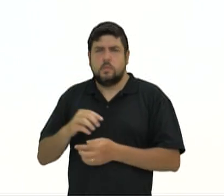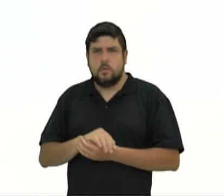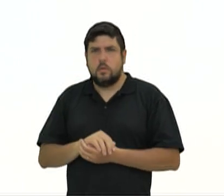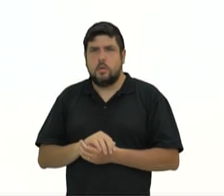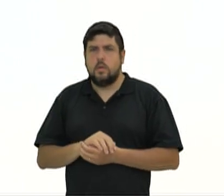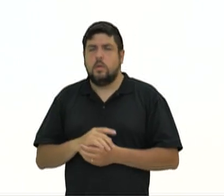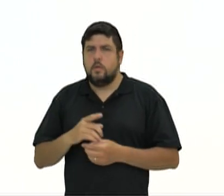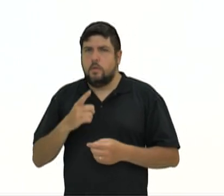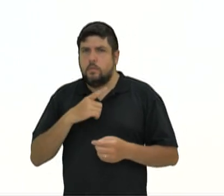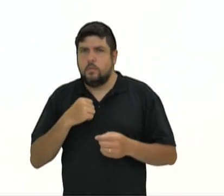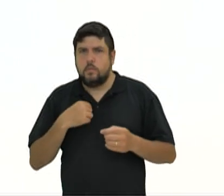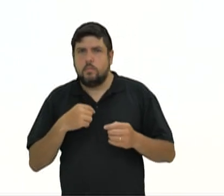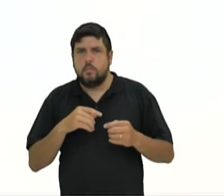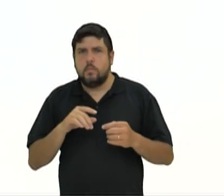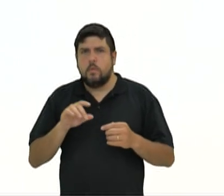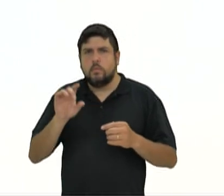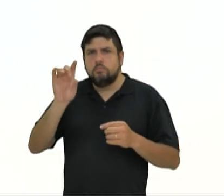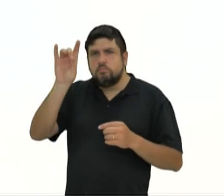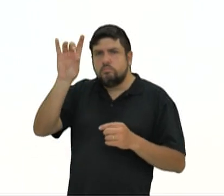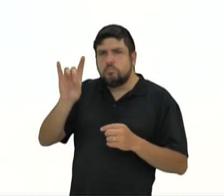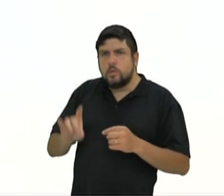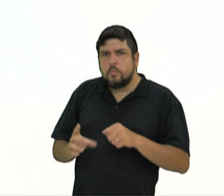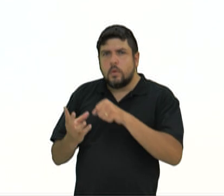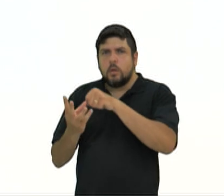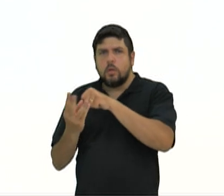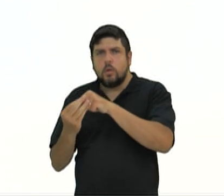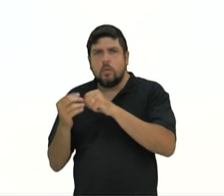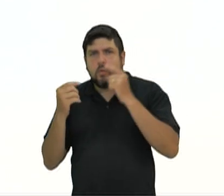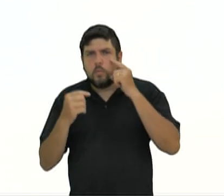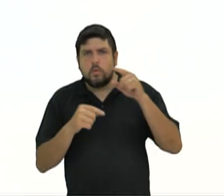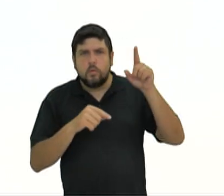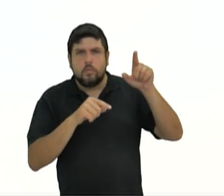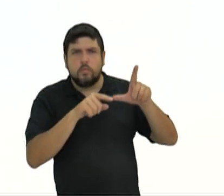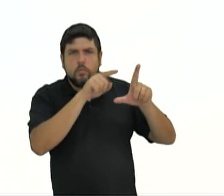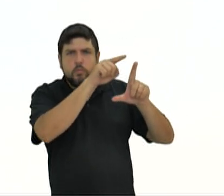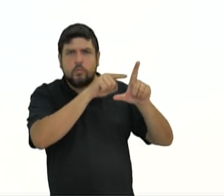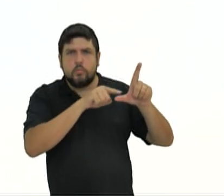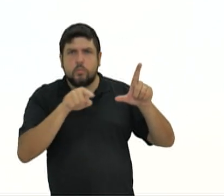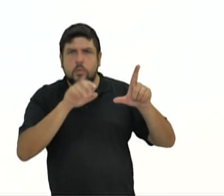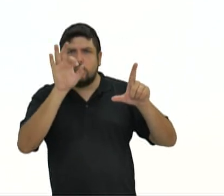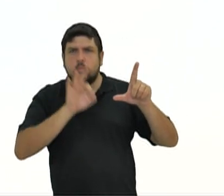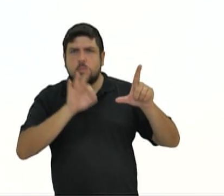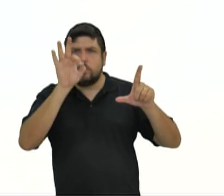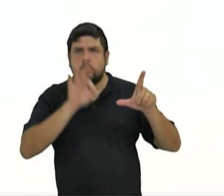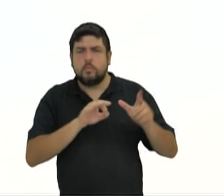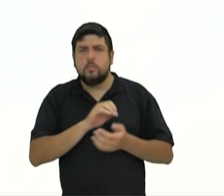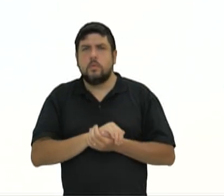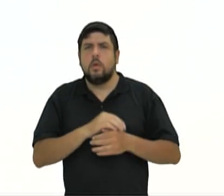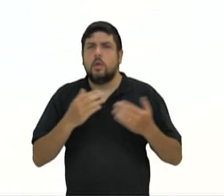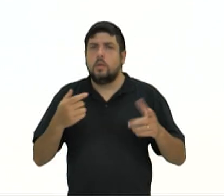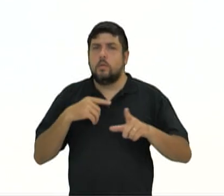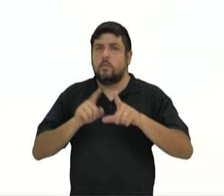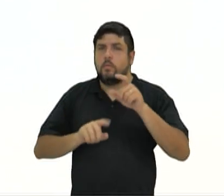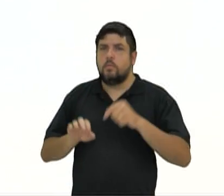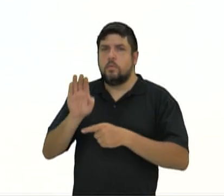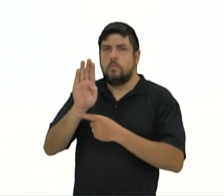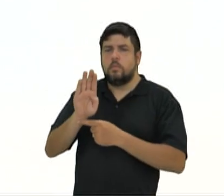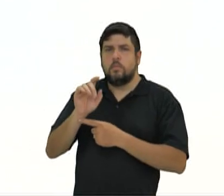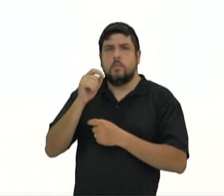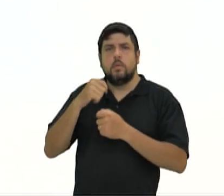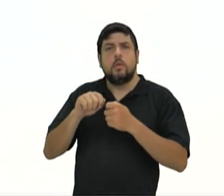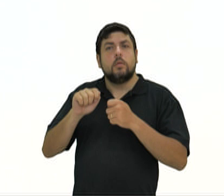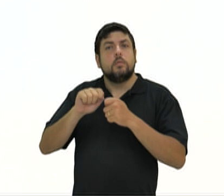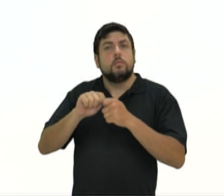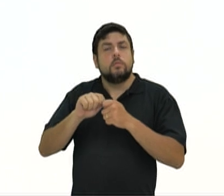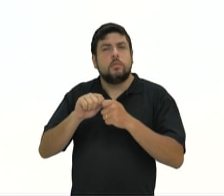a área de conhecimento, né, e vejo o percentual. Então, na letra B é que realmente faz